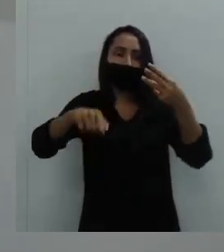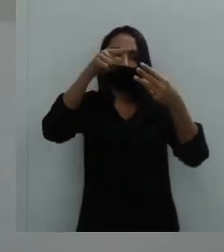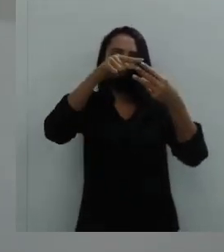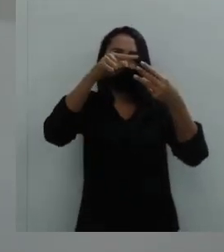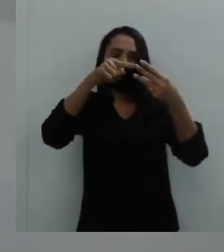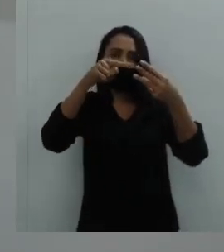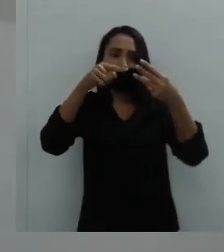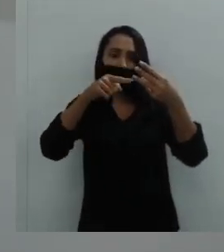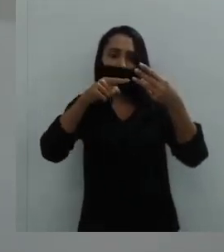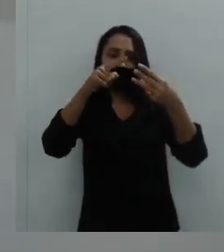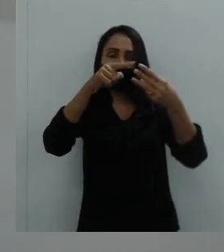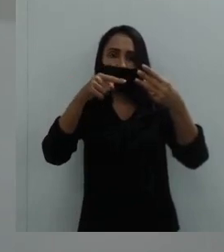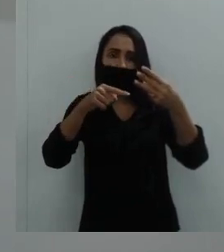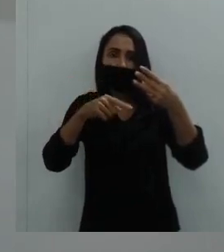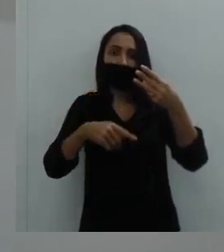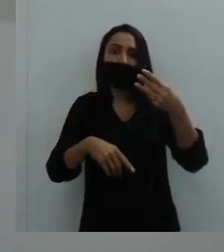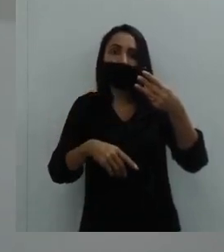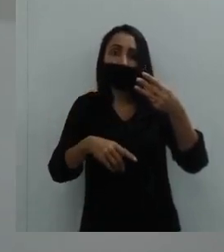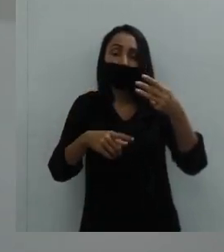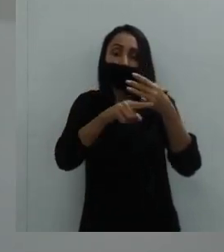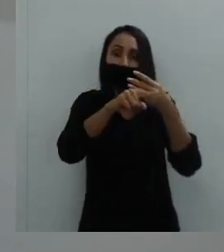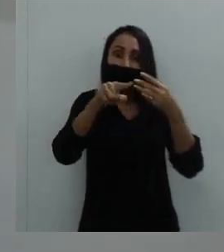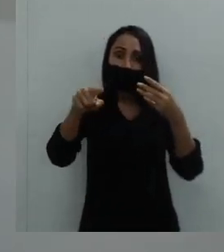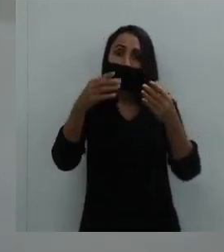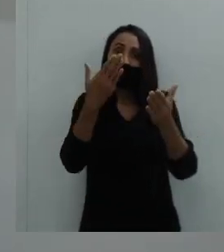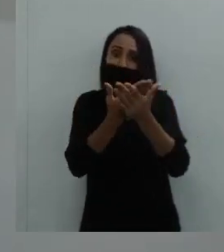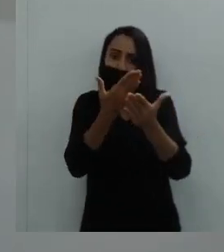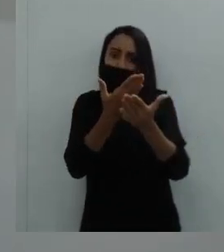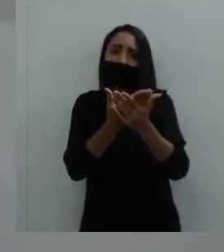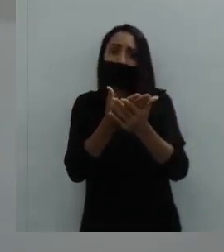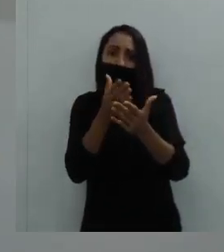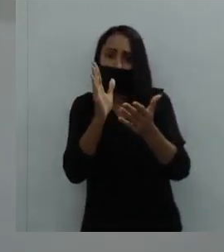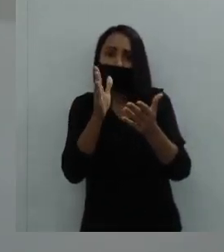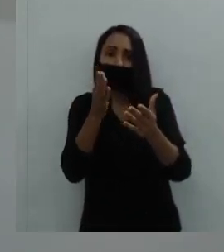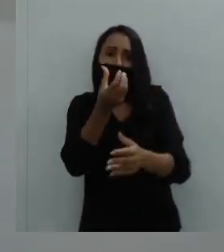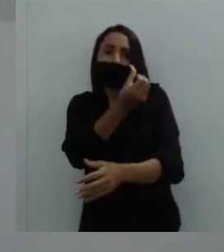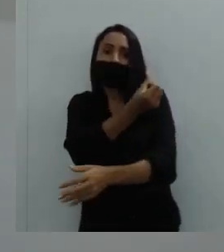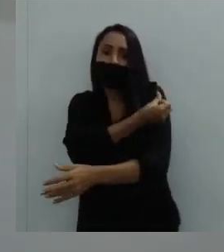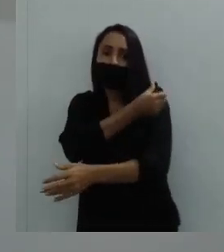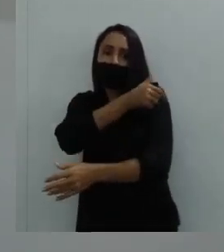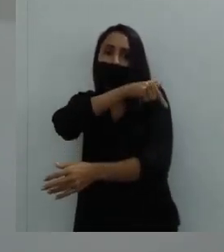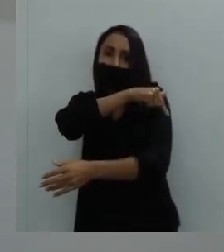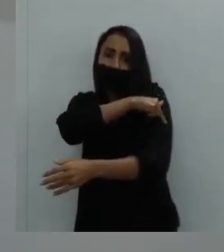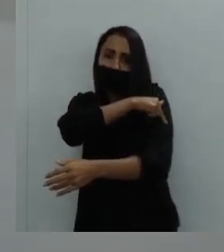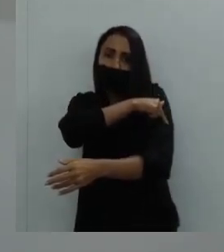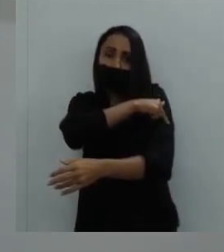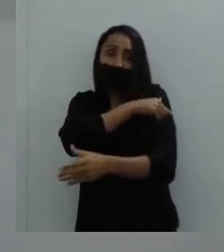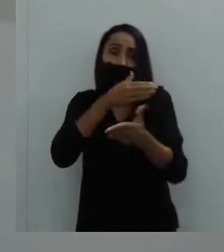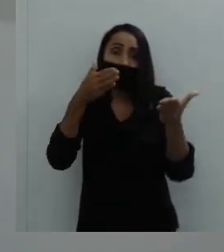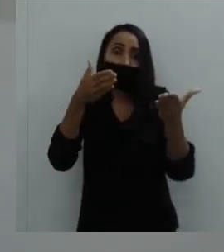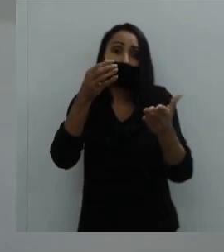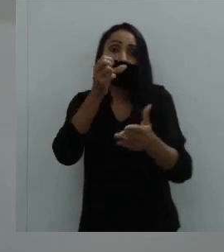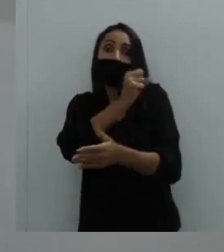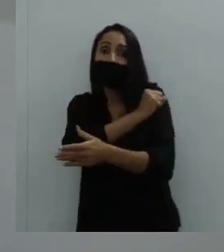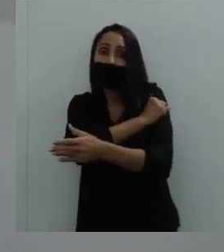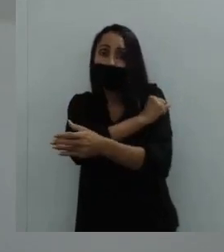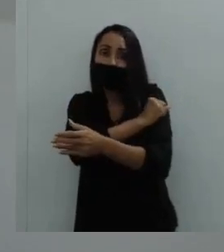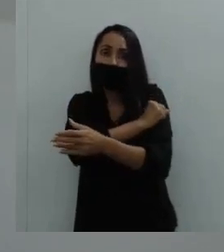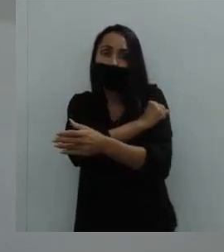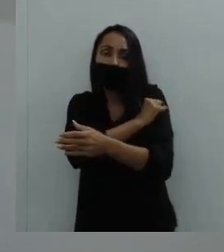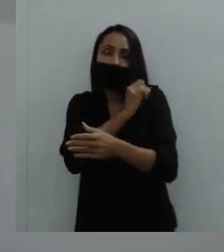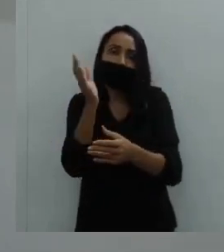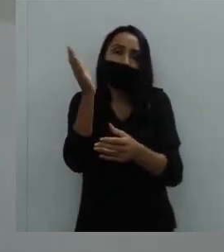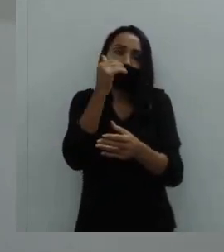apólogo, parábola, vocês estudaram muito no 6º e no 7º ano. Agora, no 8º ano,